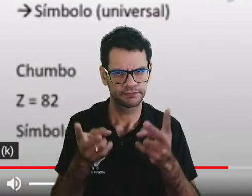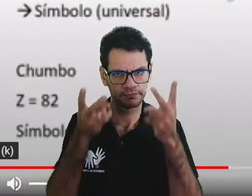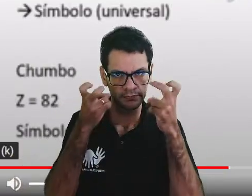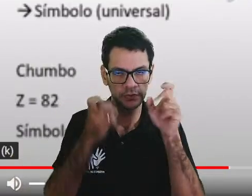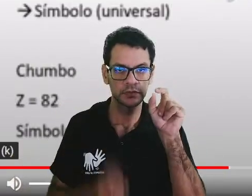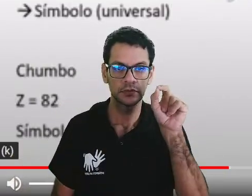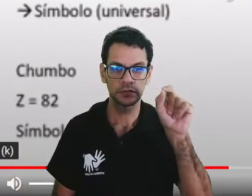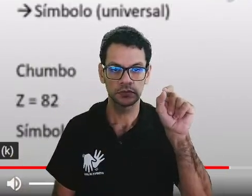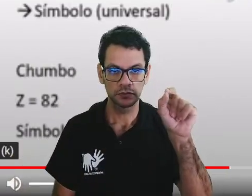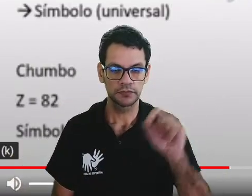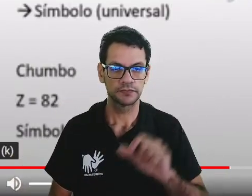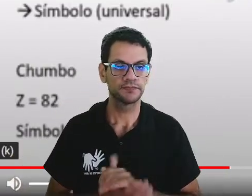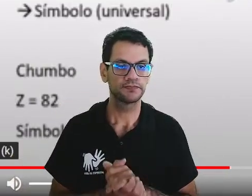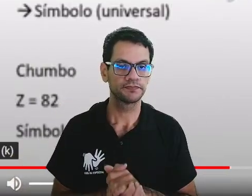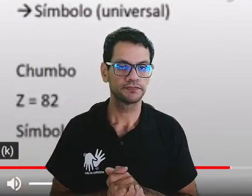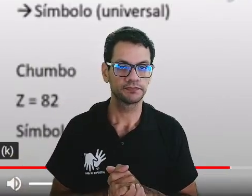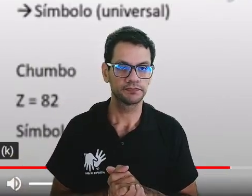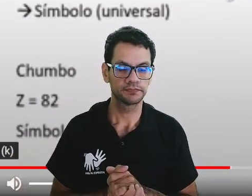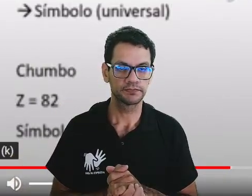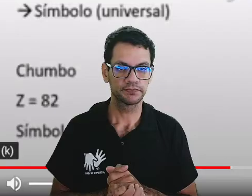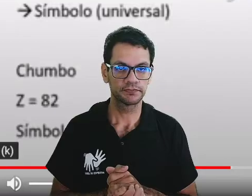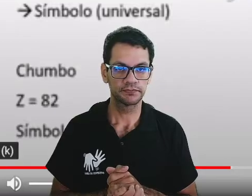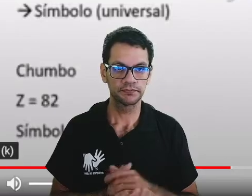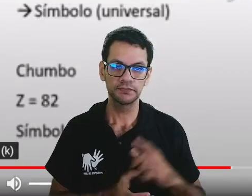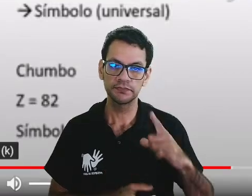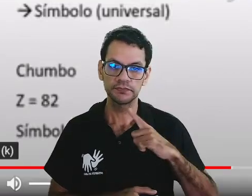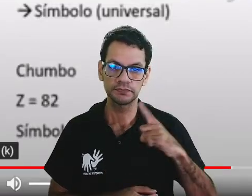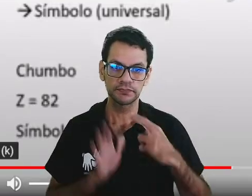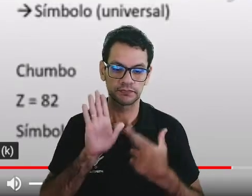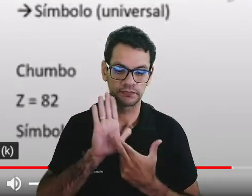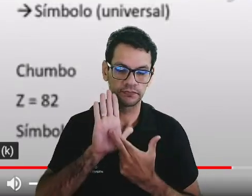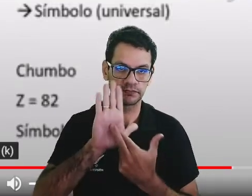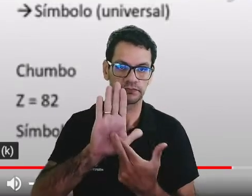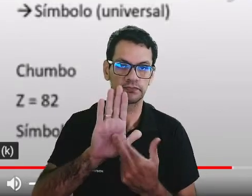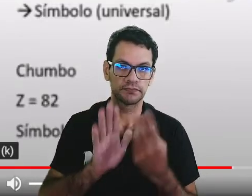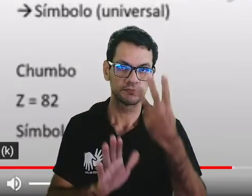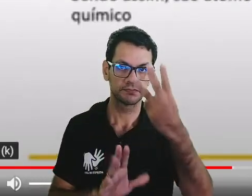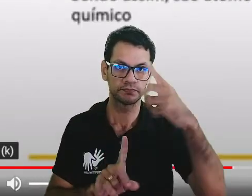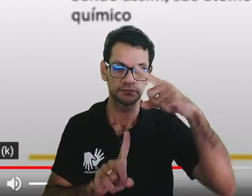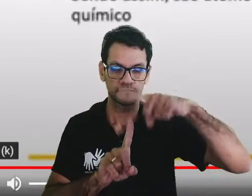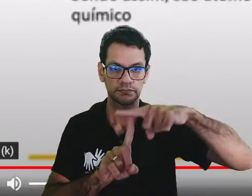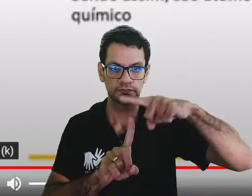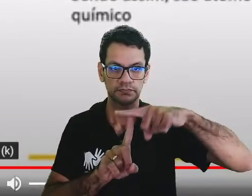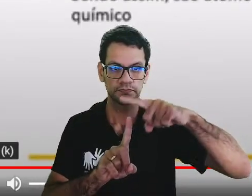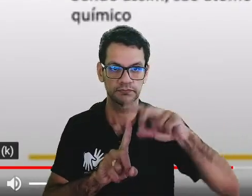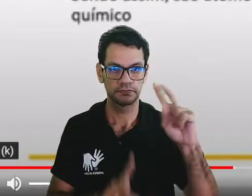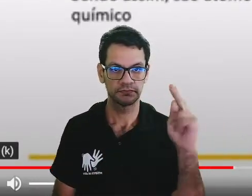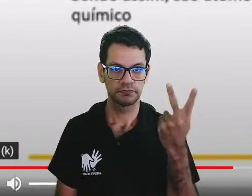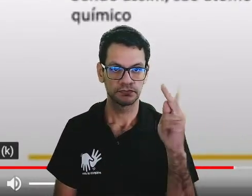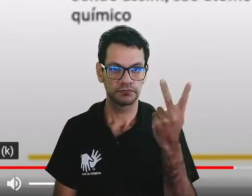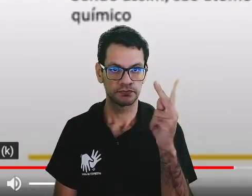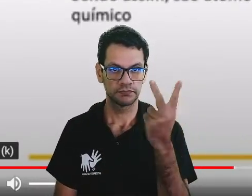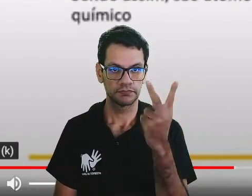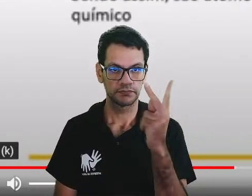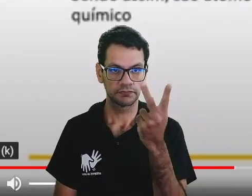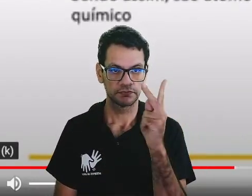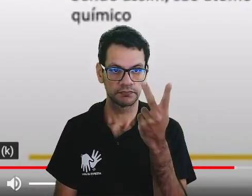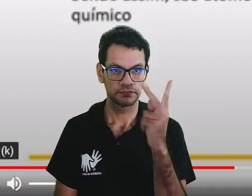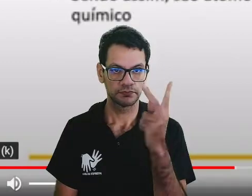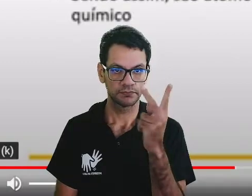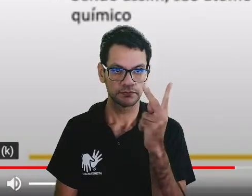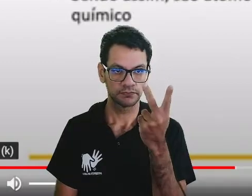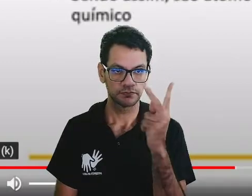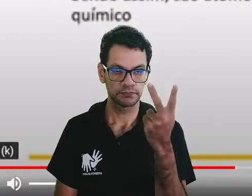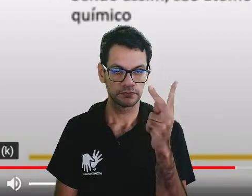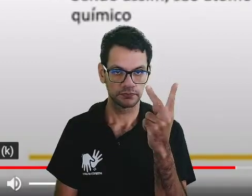ó. Aqui, eu tenho a representação de 3 tipos de hidrogênio, chamado como o hidrogênio